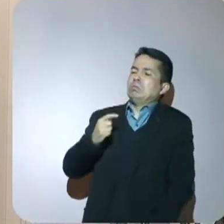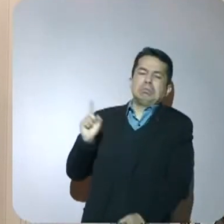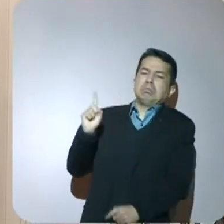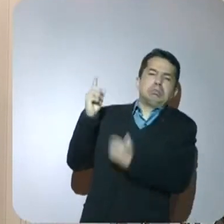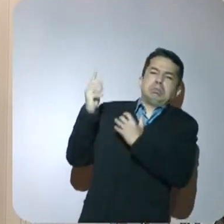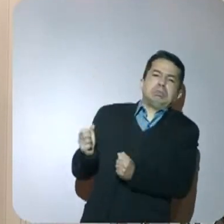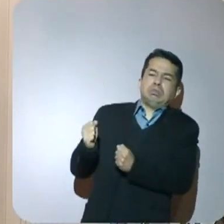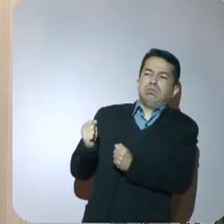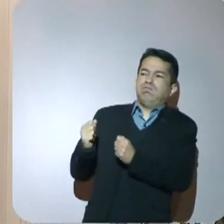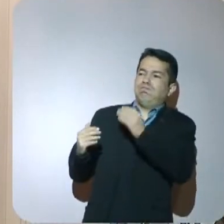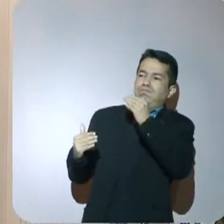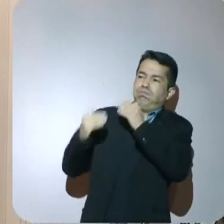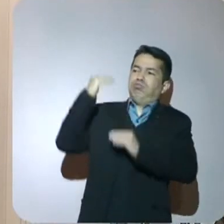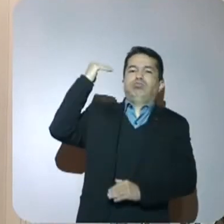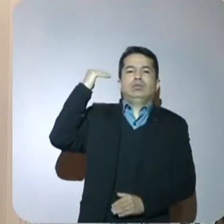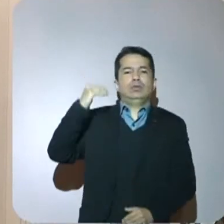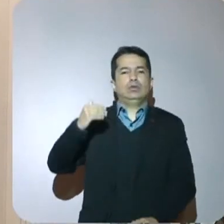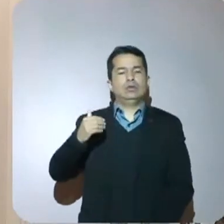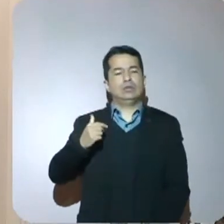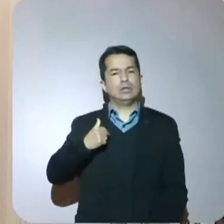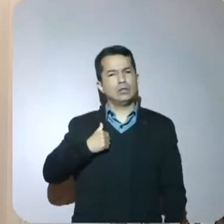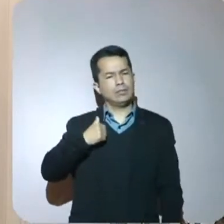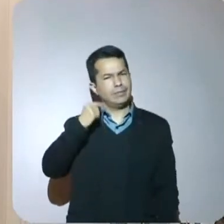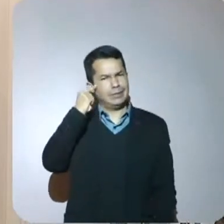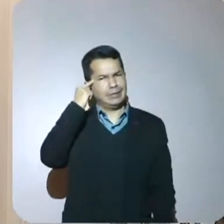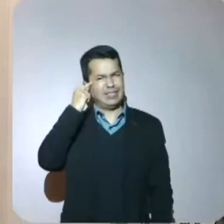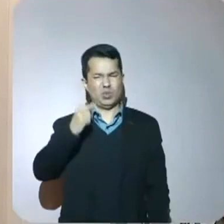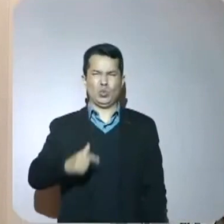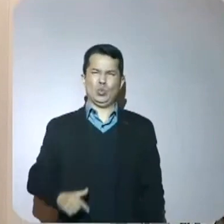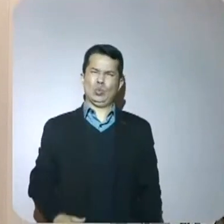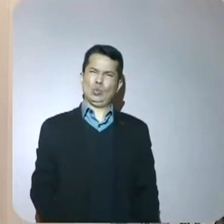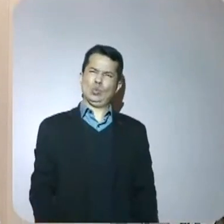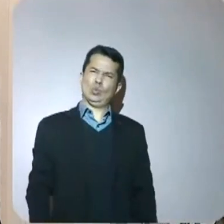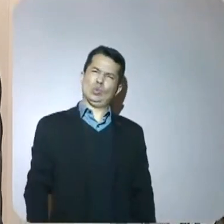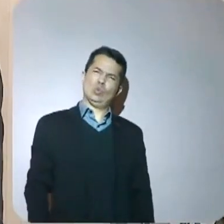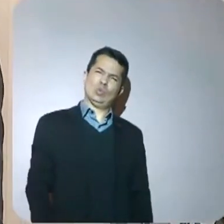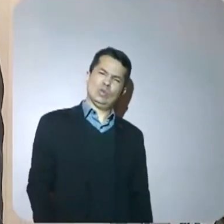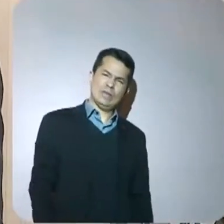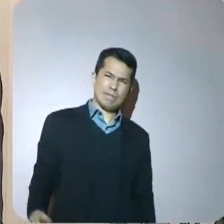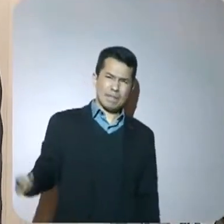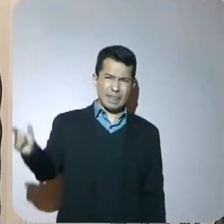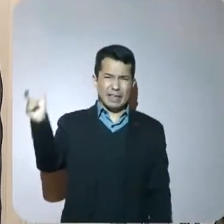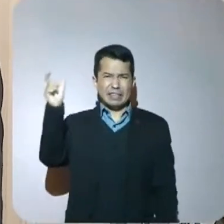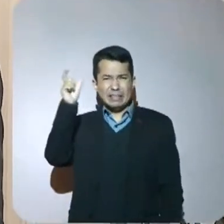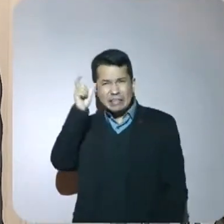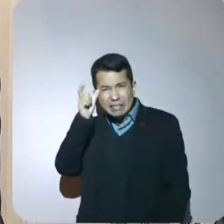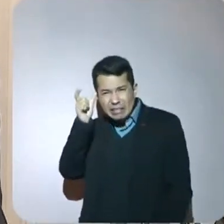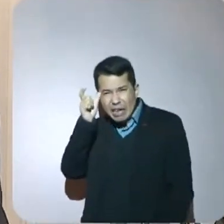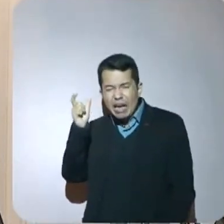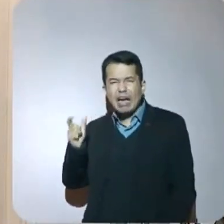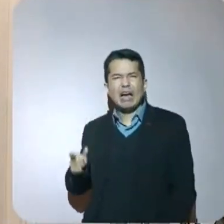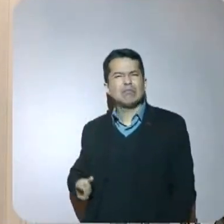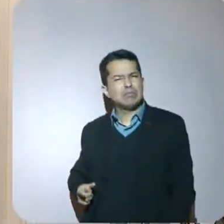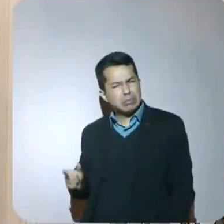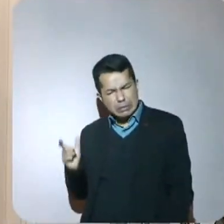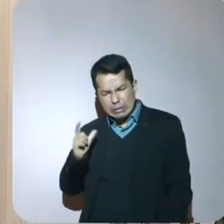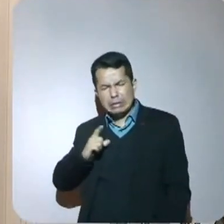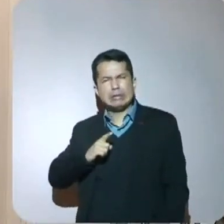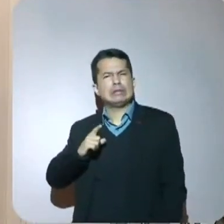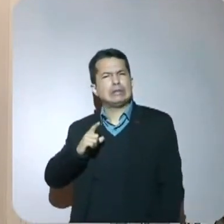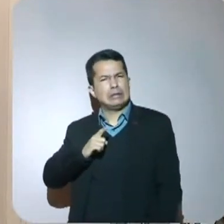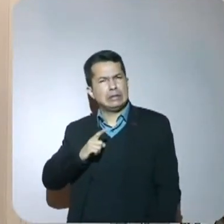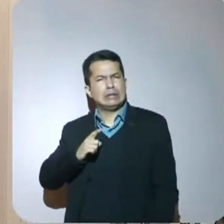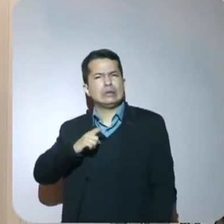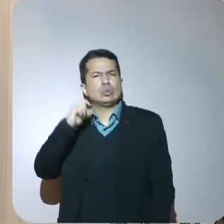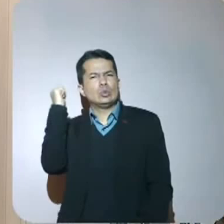discordâncias. Eu fico pensando quanto o inimigo tem conseguido neutralizar a